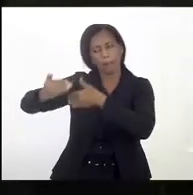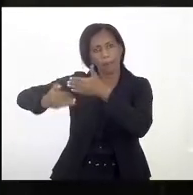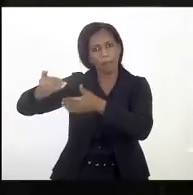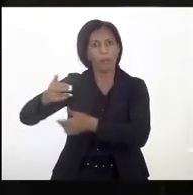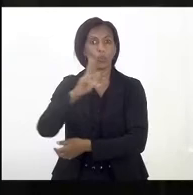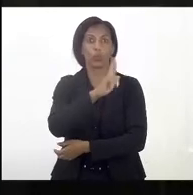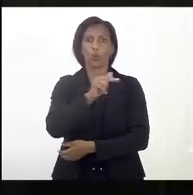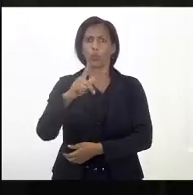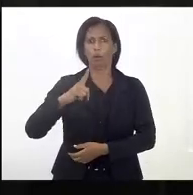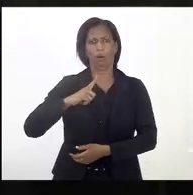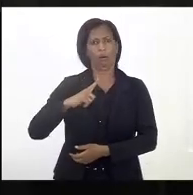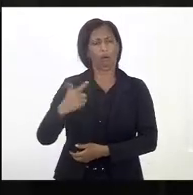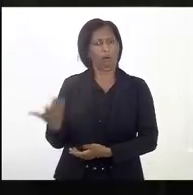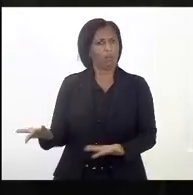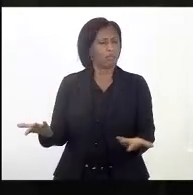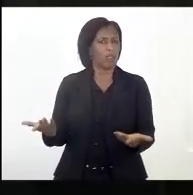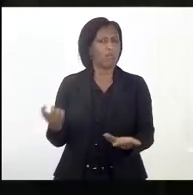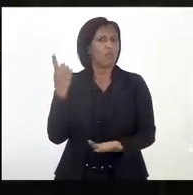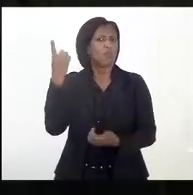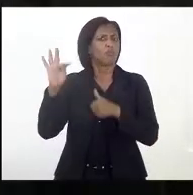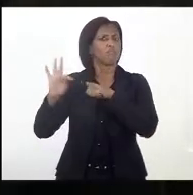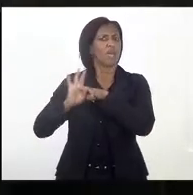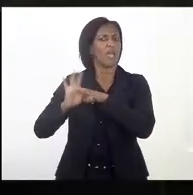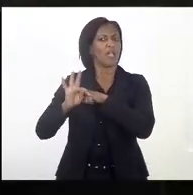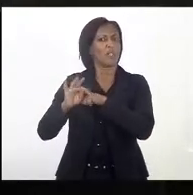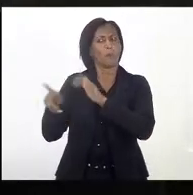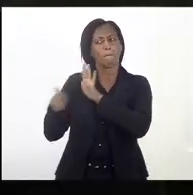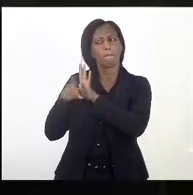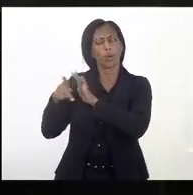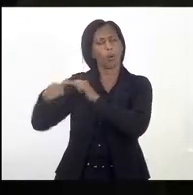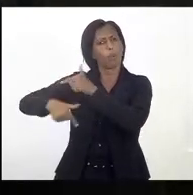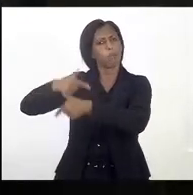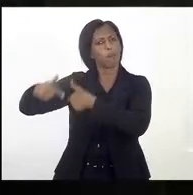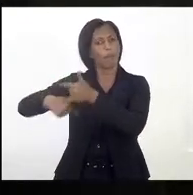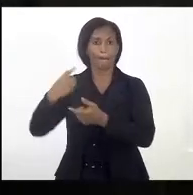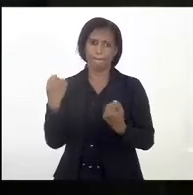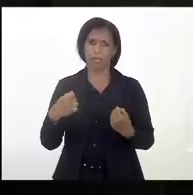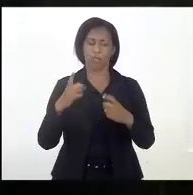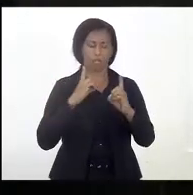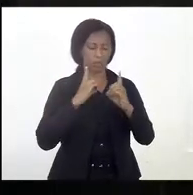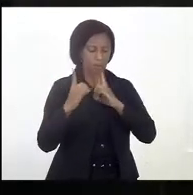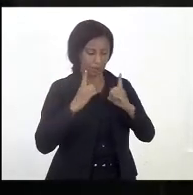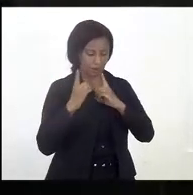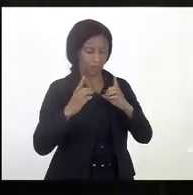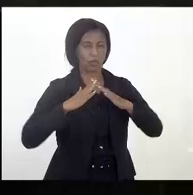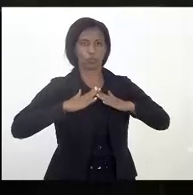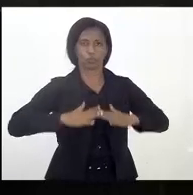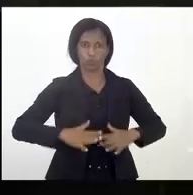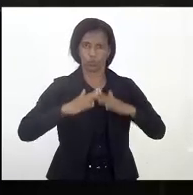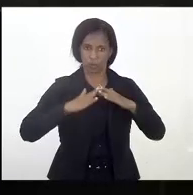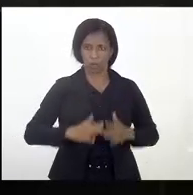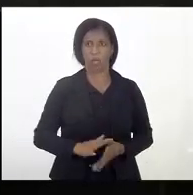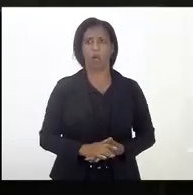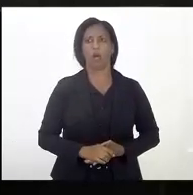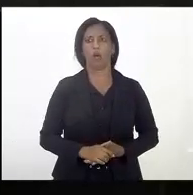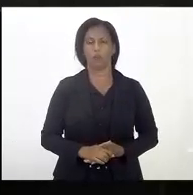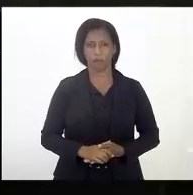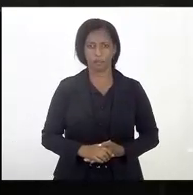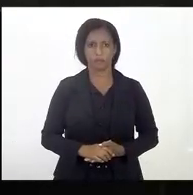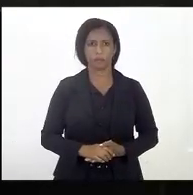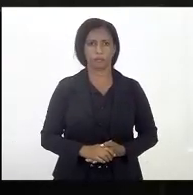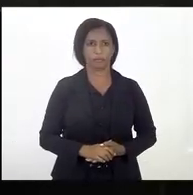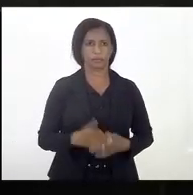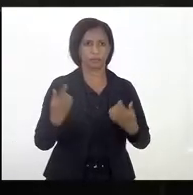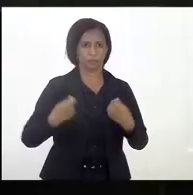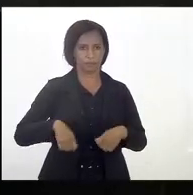um servidor o que ela tem técnica administrativa então assim eu acho que a gente precisa fazer se debate com calma com tranquilidade não temos tanto tempo assim